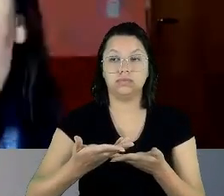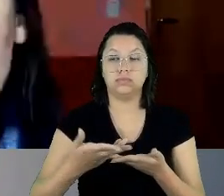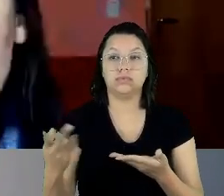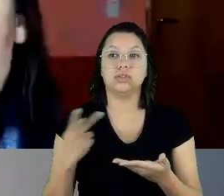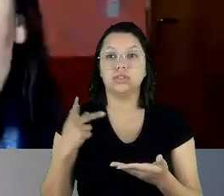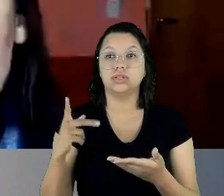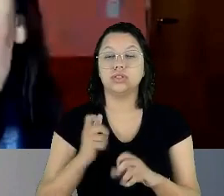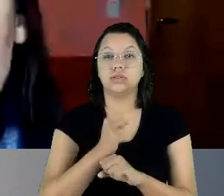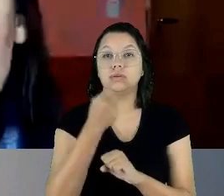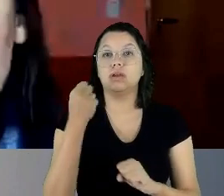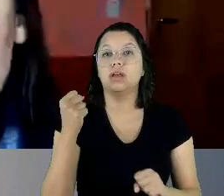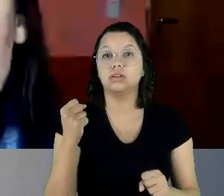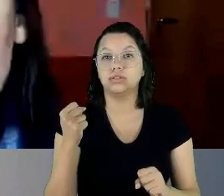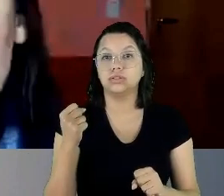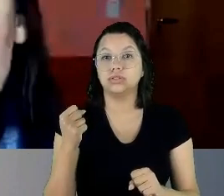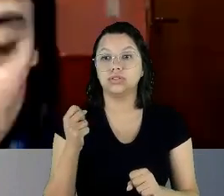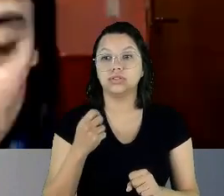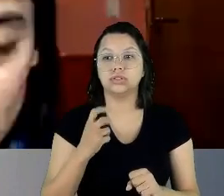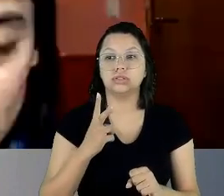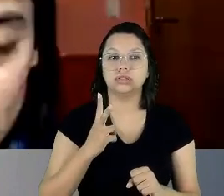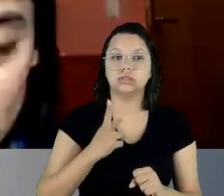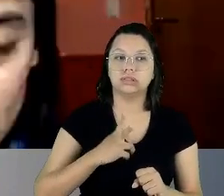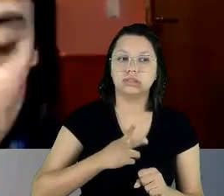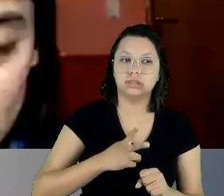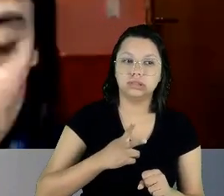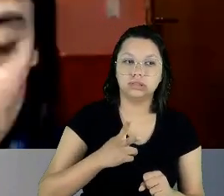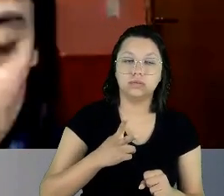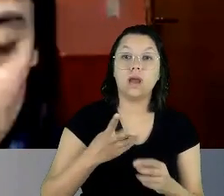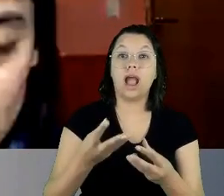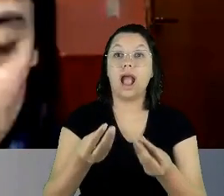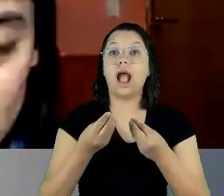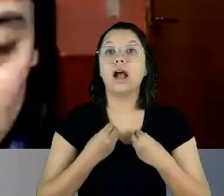o grande, a gente sempre sai da jornada